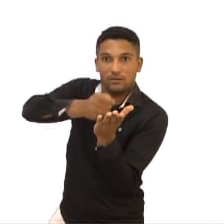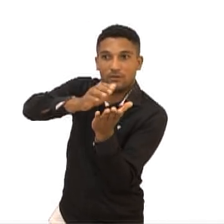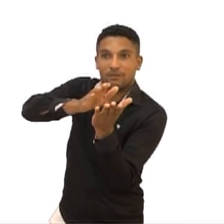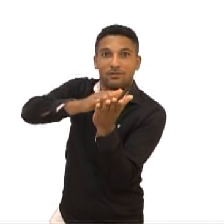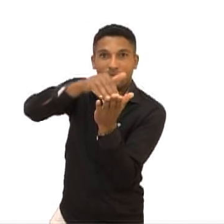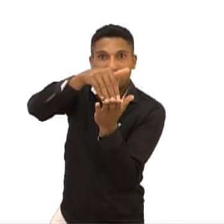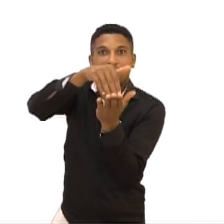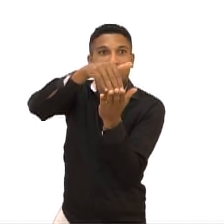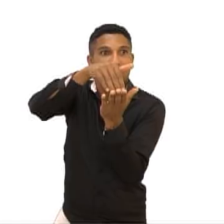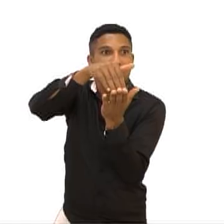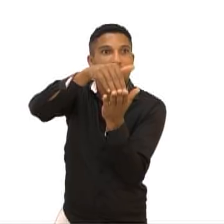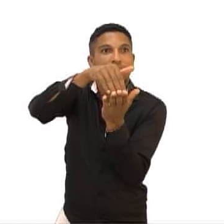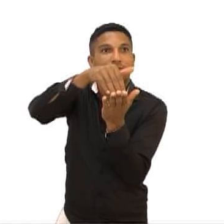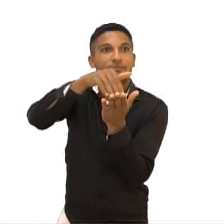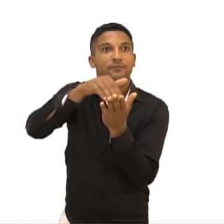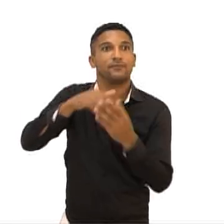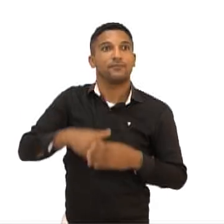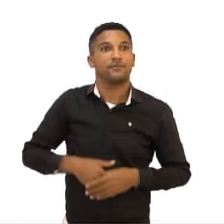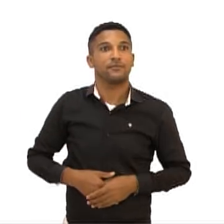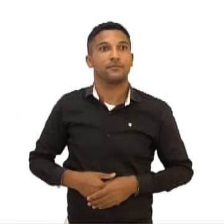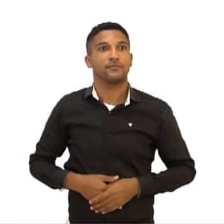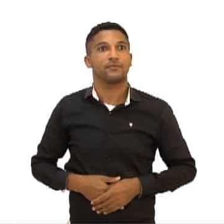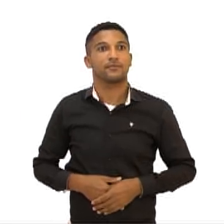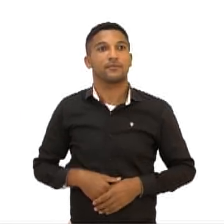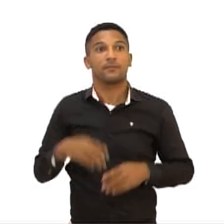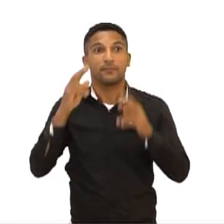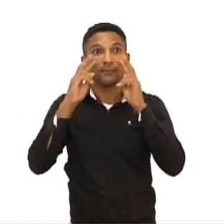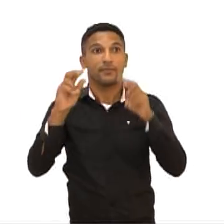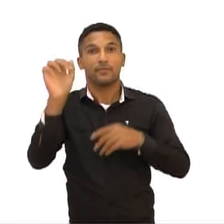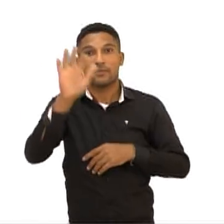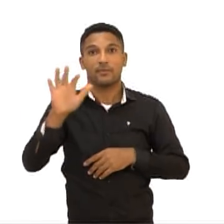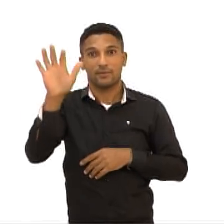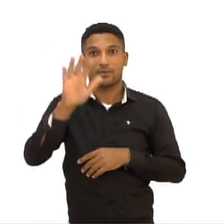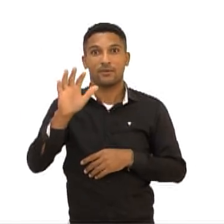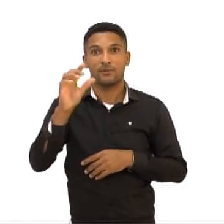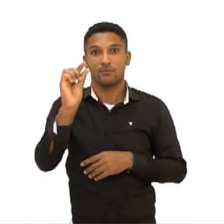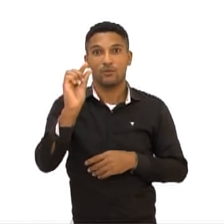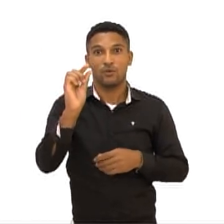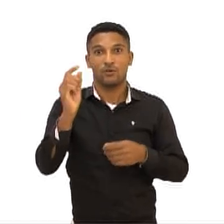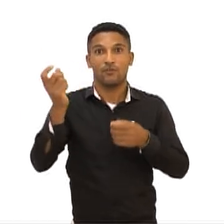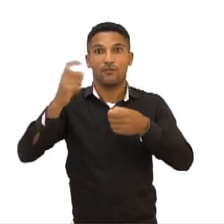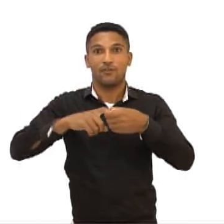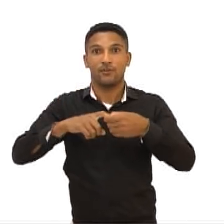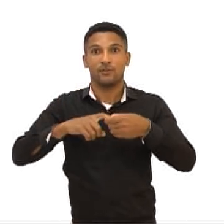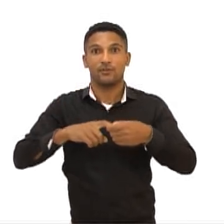Então, observe essa imagem um pouquinho, tá? E daqui a pouquinho a prof volta.